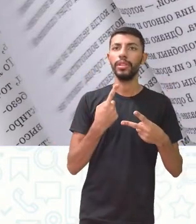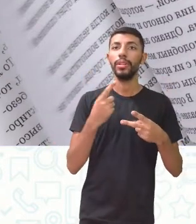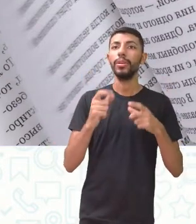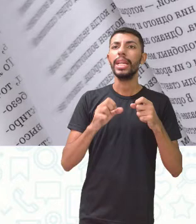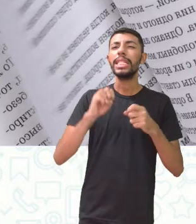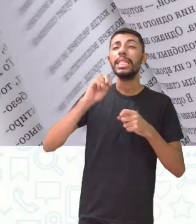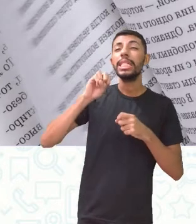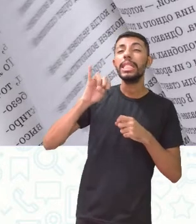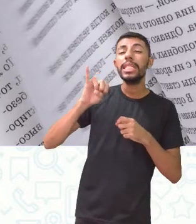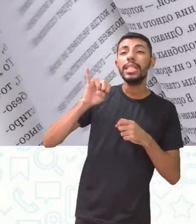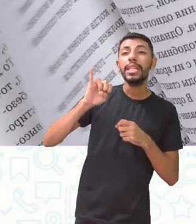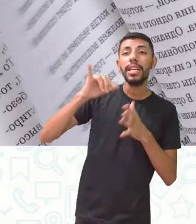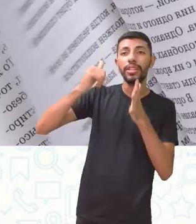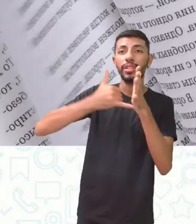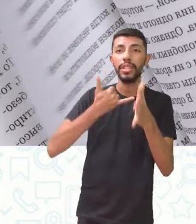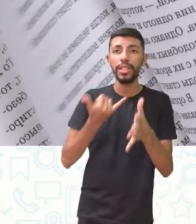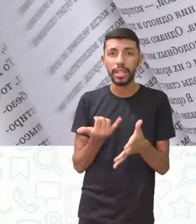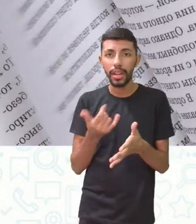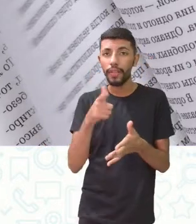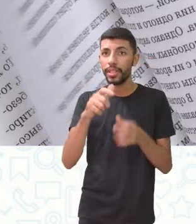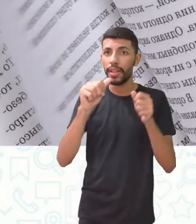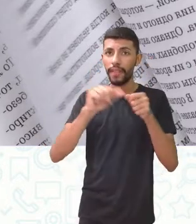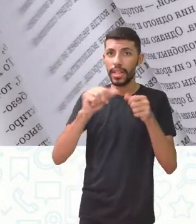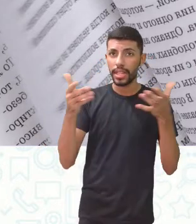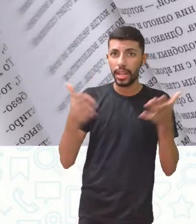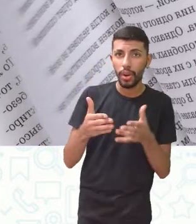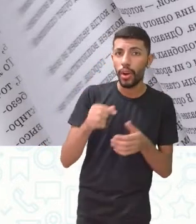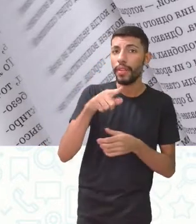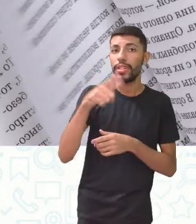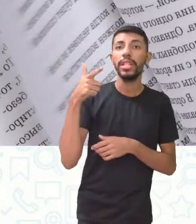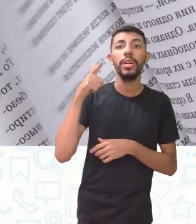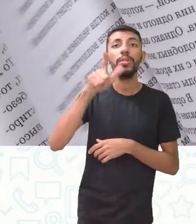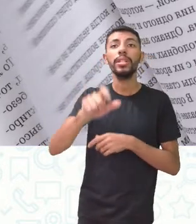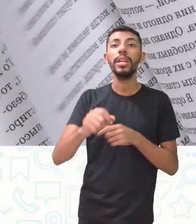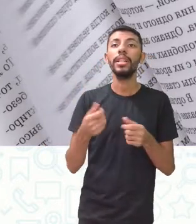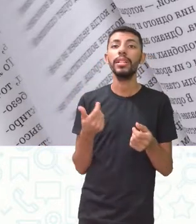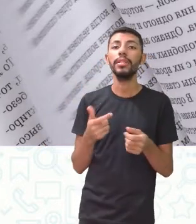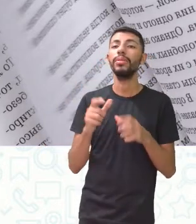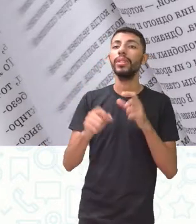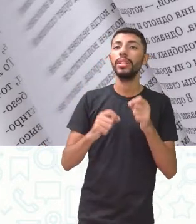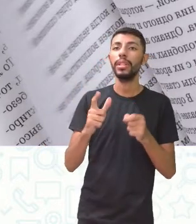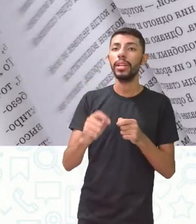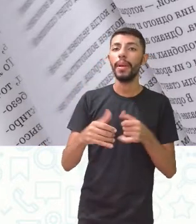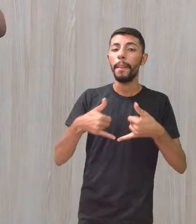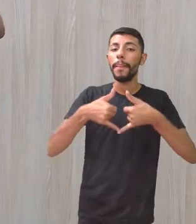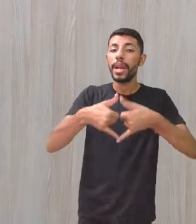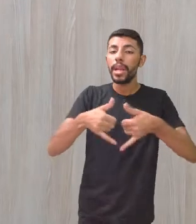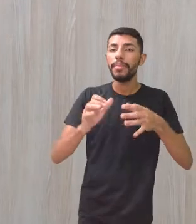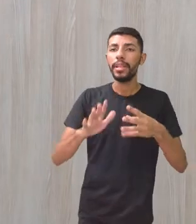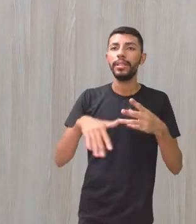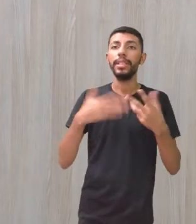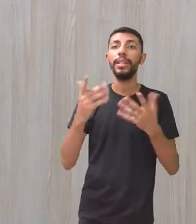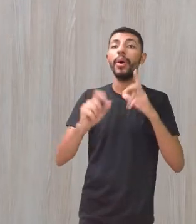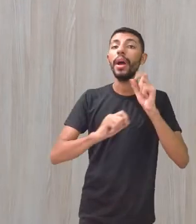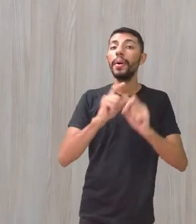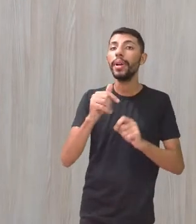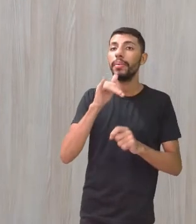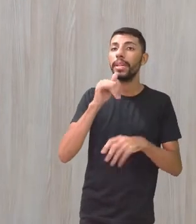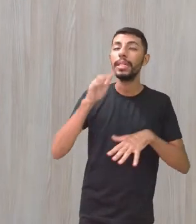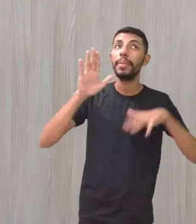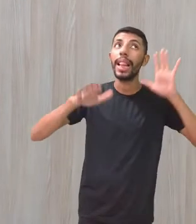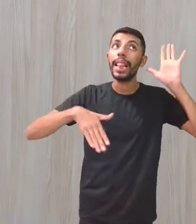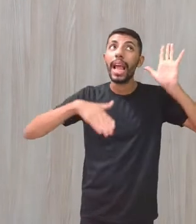se a inscrição fosse feita agora, você ganharia um bônus. Então, é uma possibilidade, algo que não está